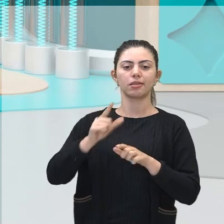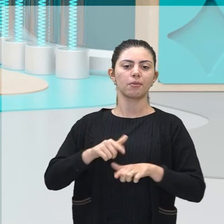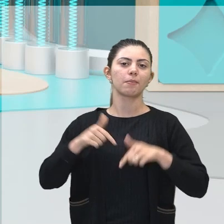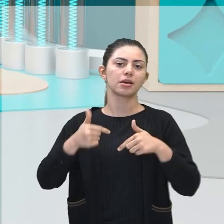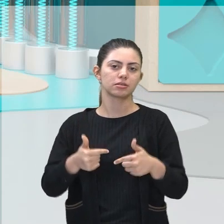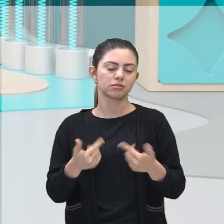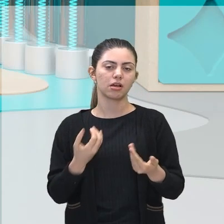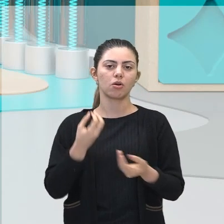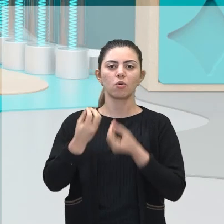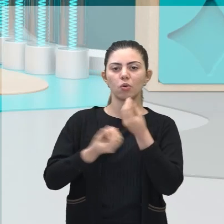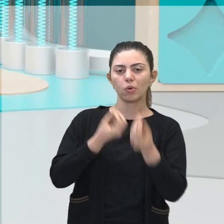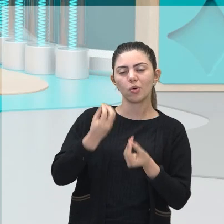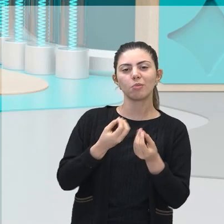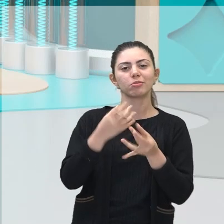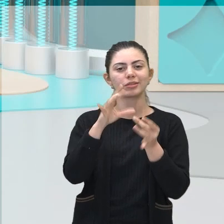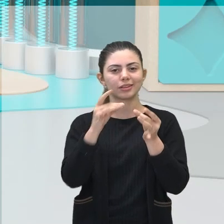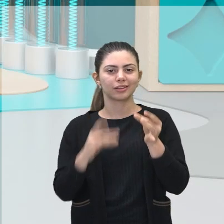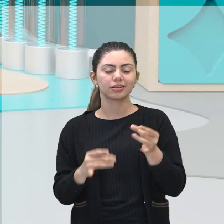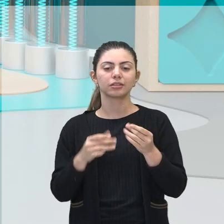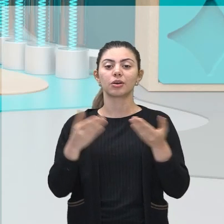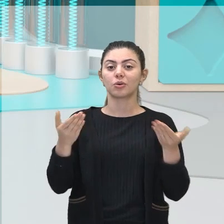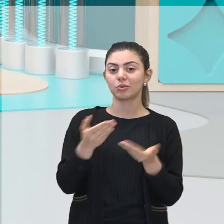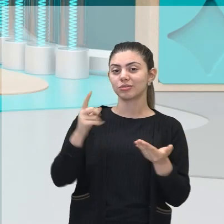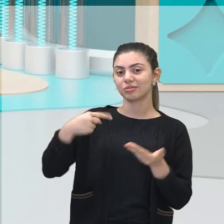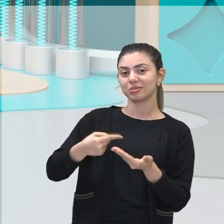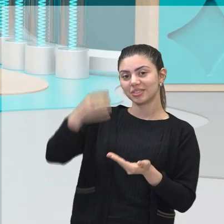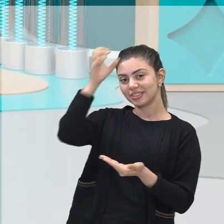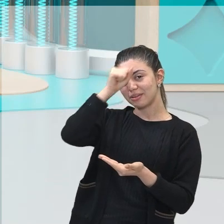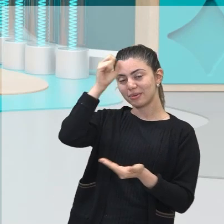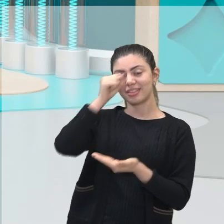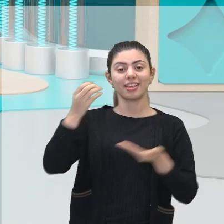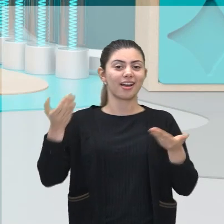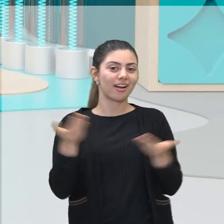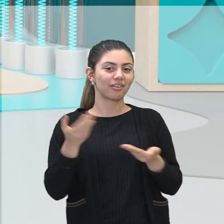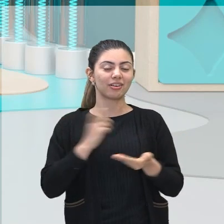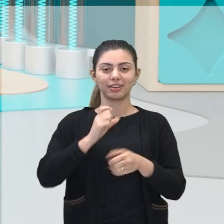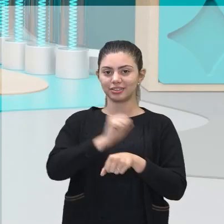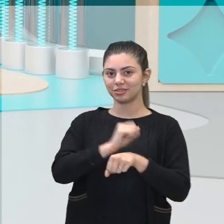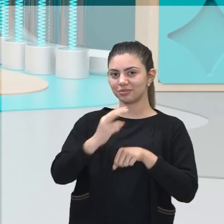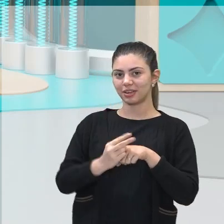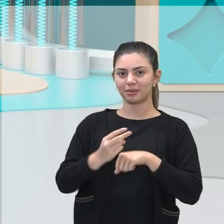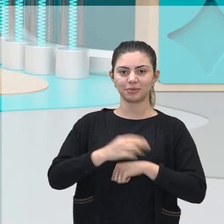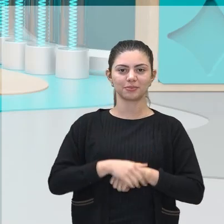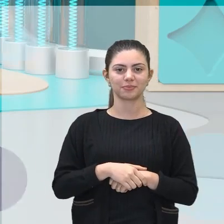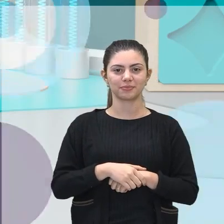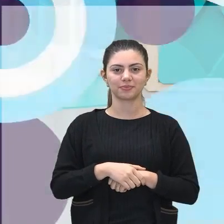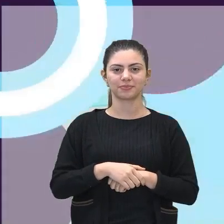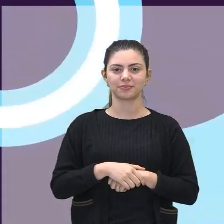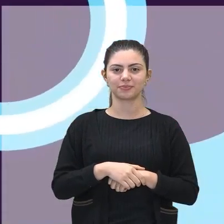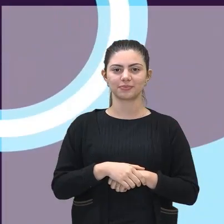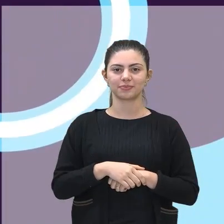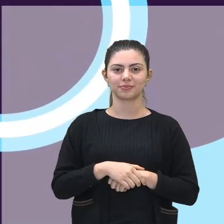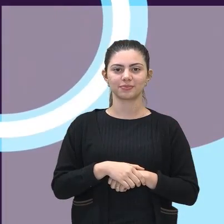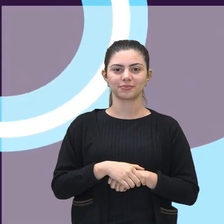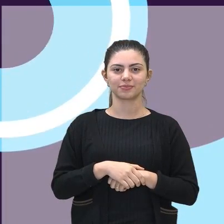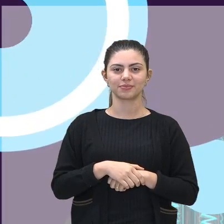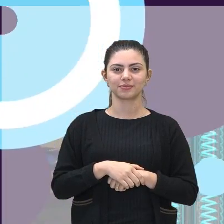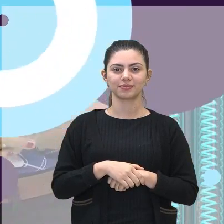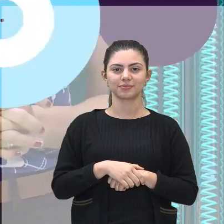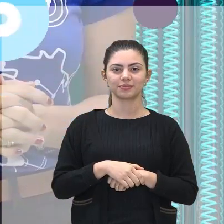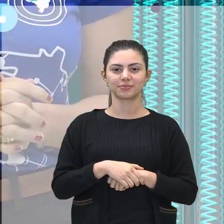forma. Então vamos aprender mais sobre os advérbios. Let's go!